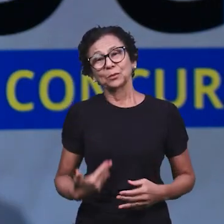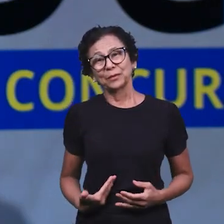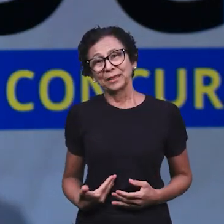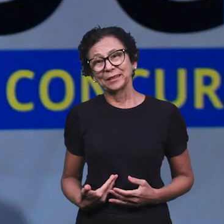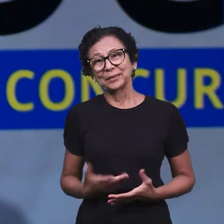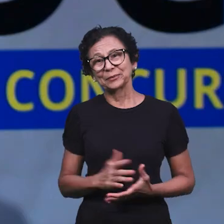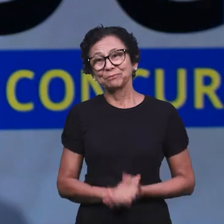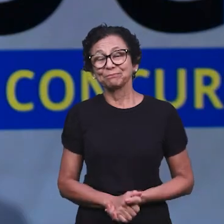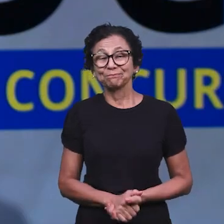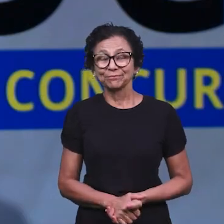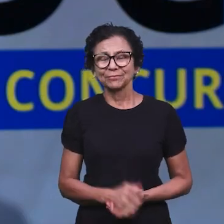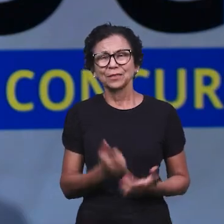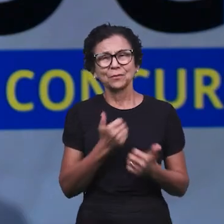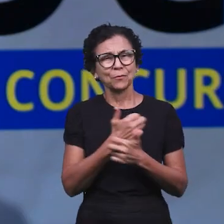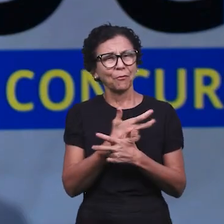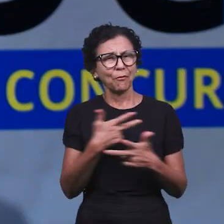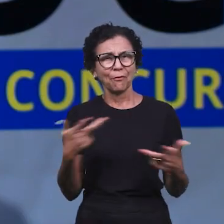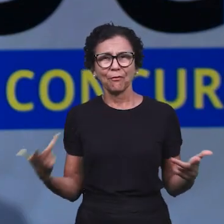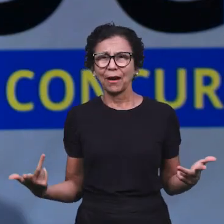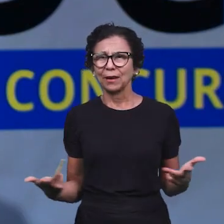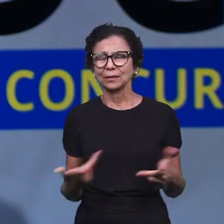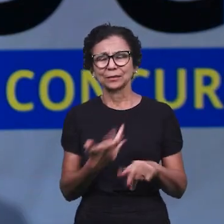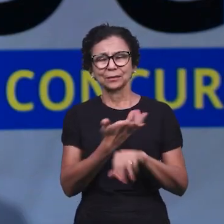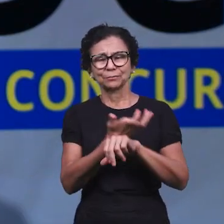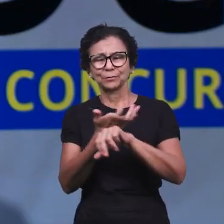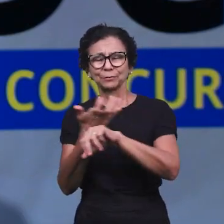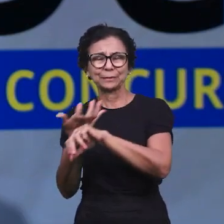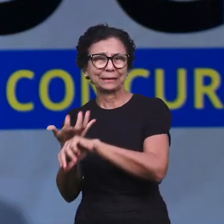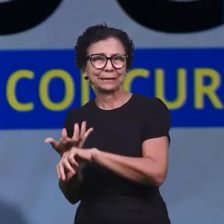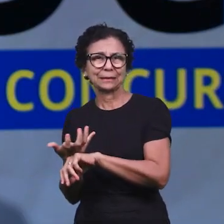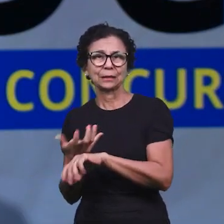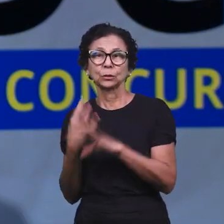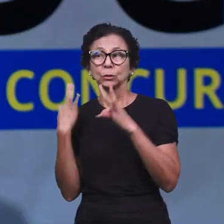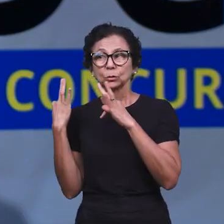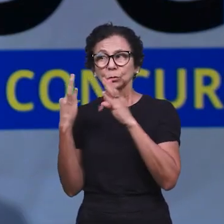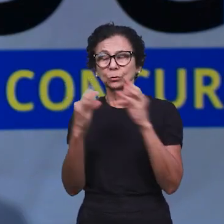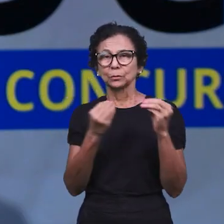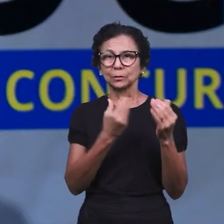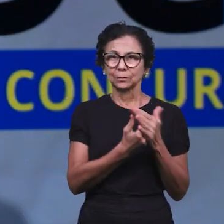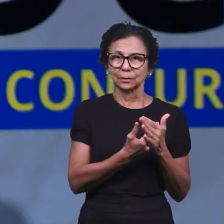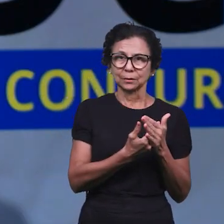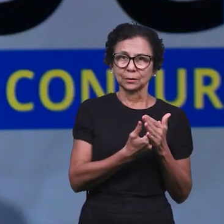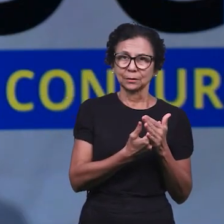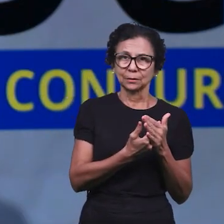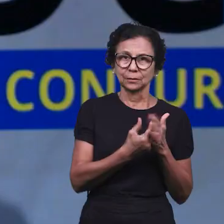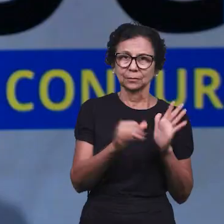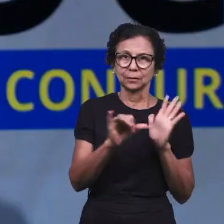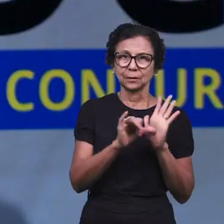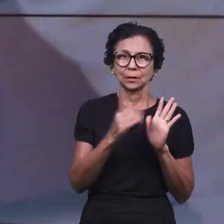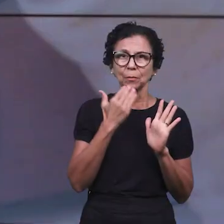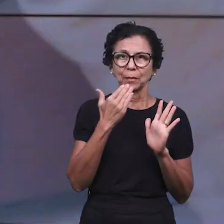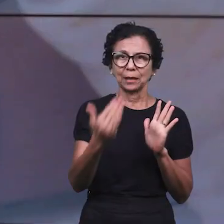gente quer nas matérias que a gente tem mais afinidade. Você precisa estudar tudo que está no edital. Tá bom?